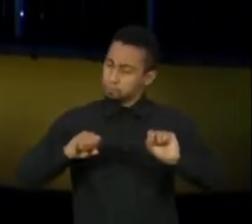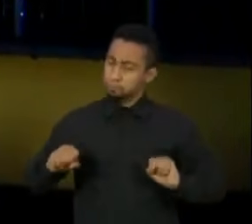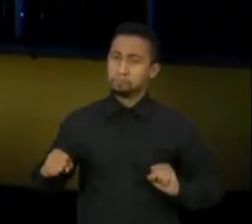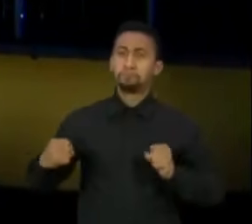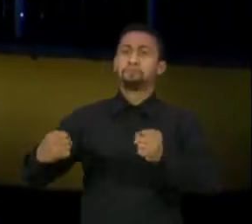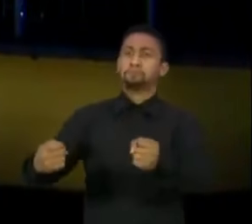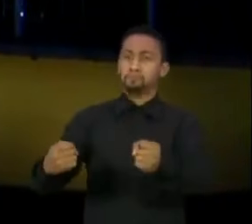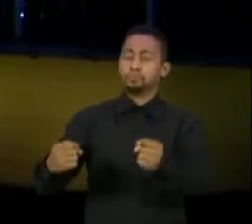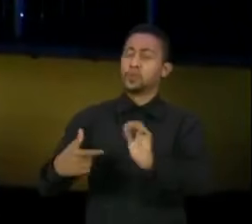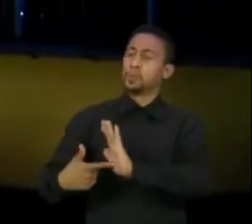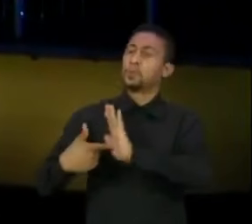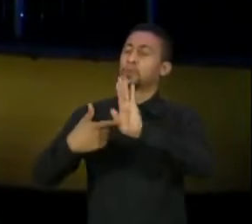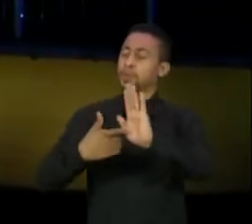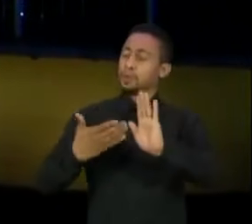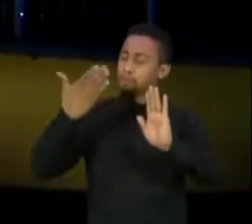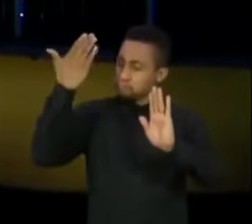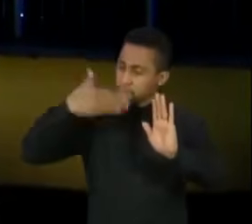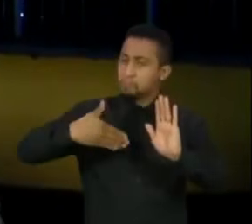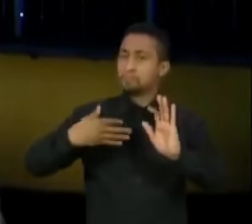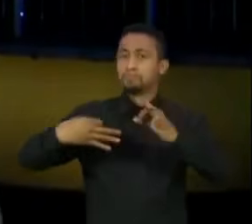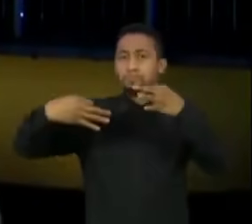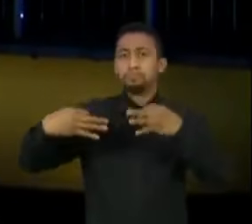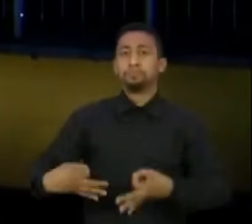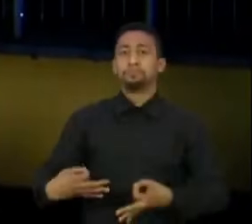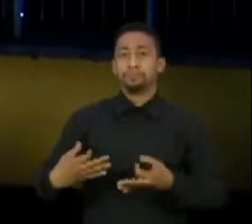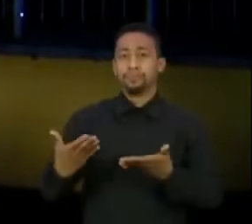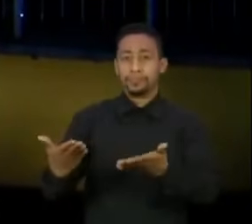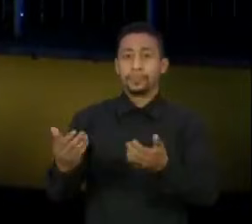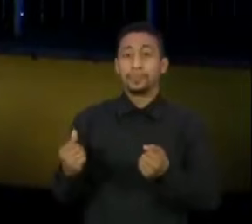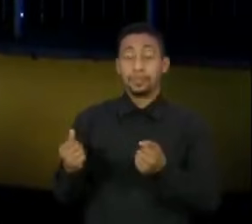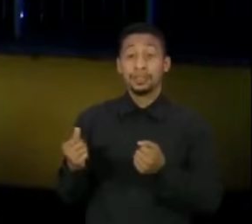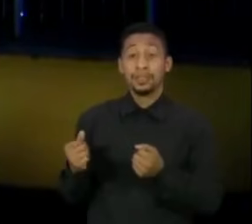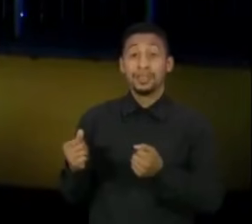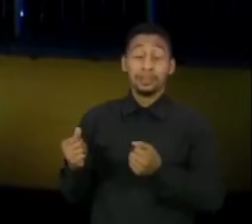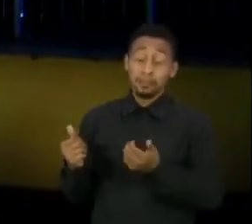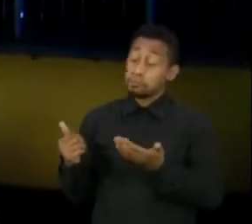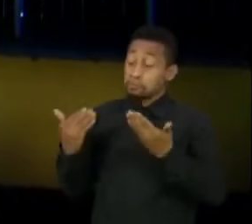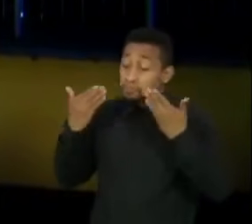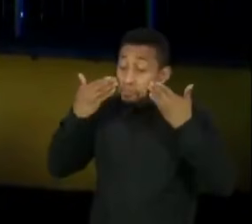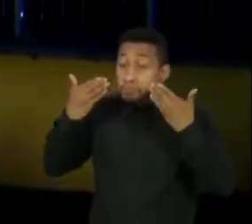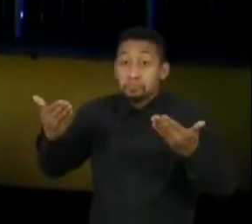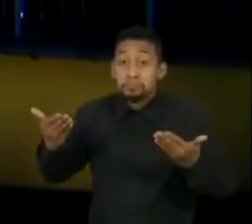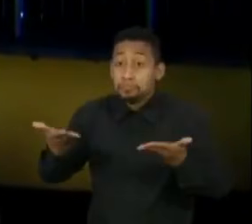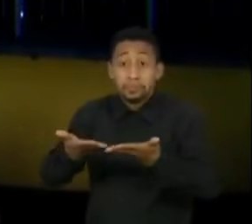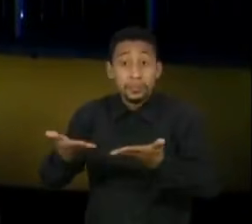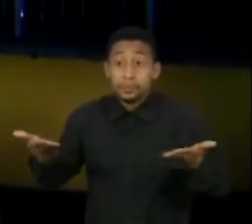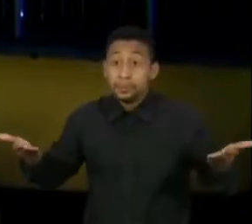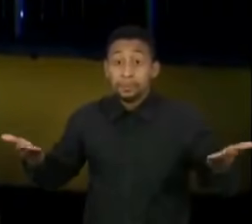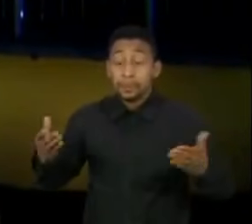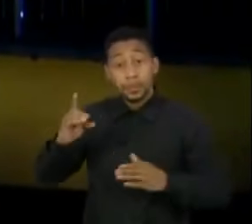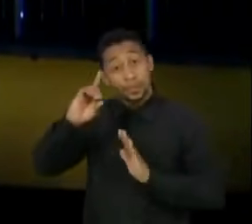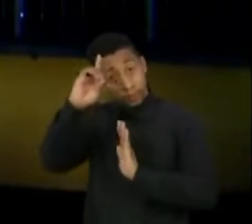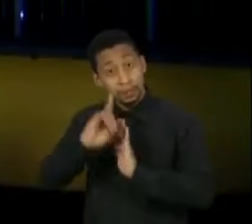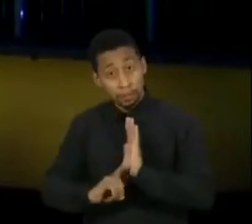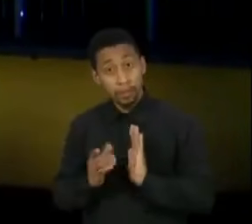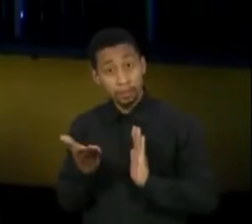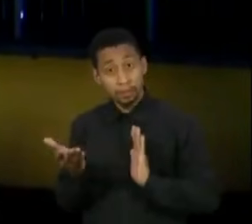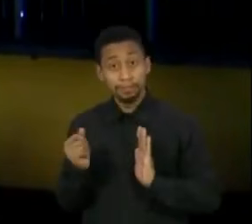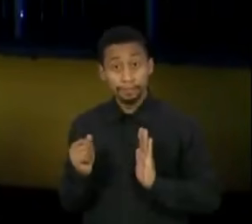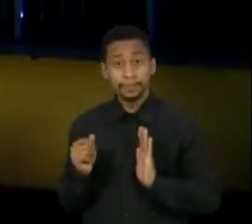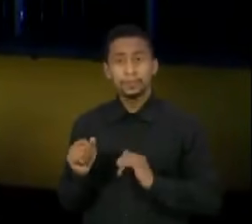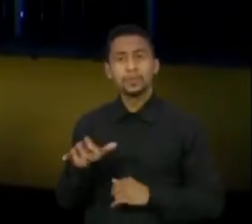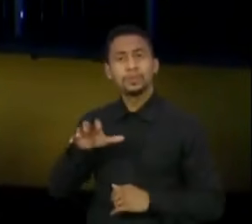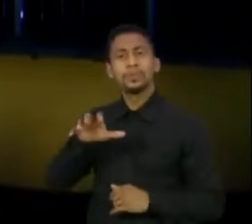defender apresentar suas razões a luz do direito e foi